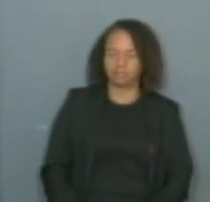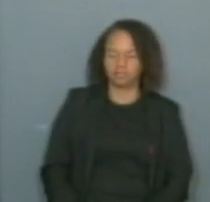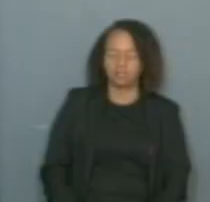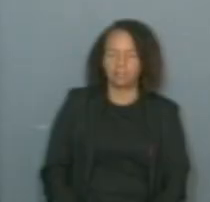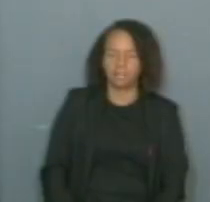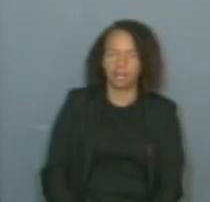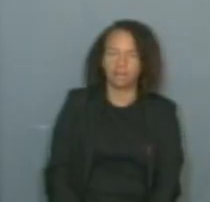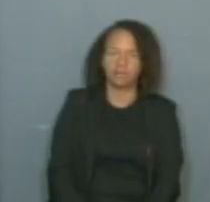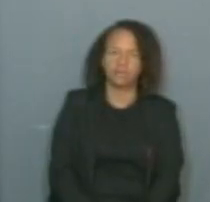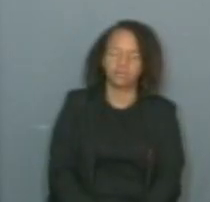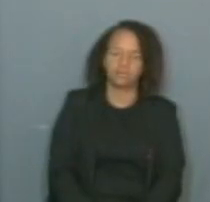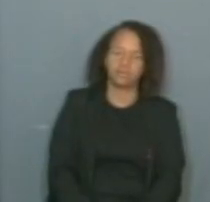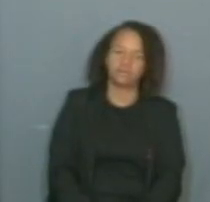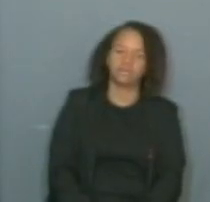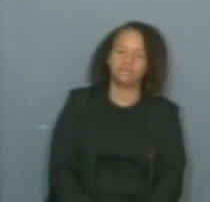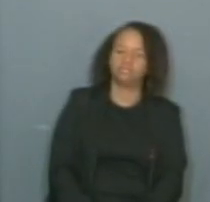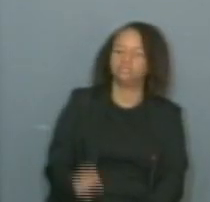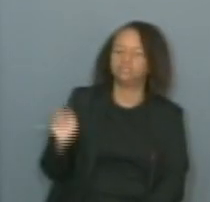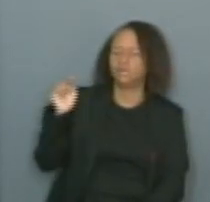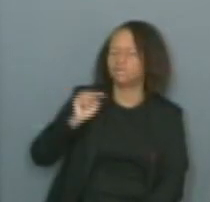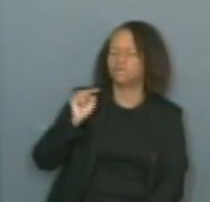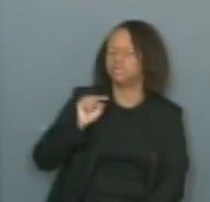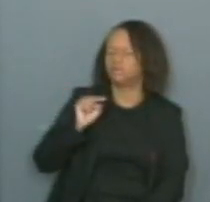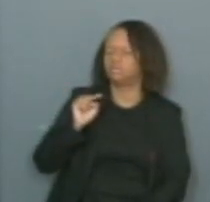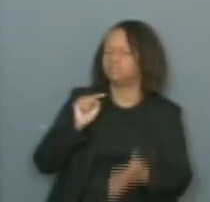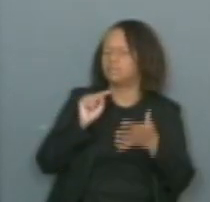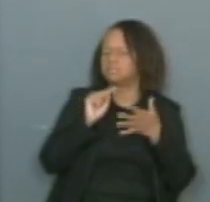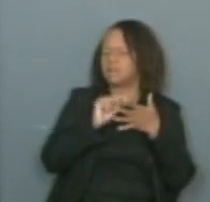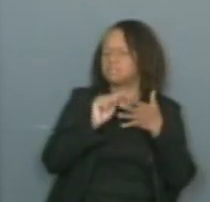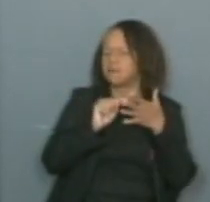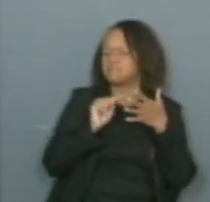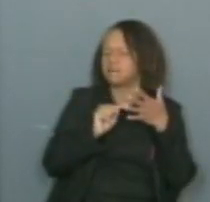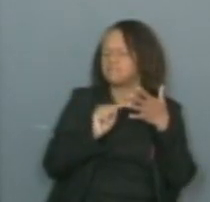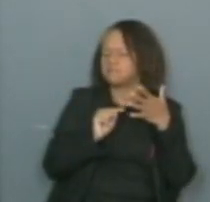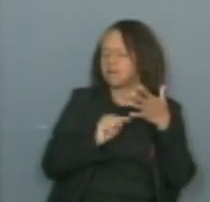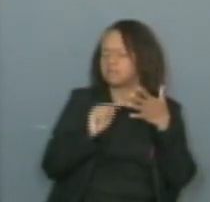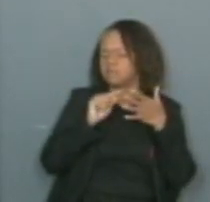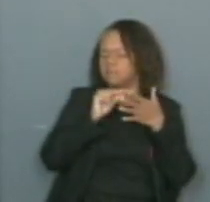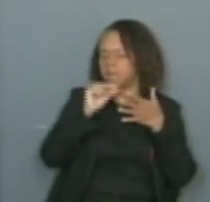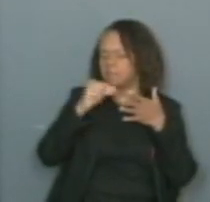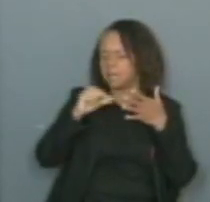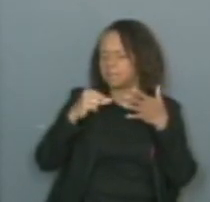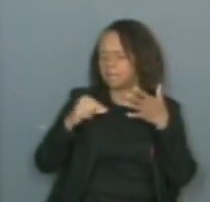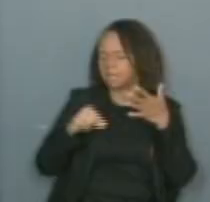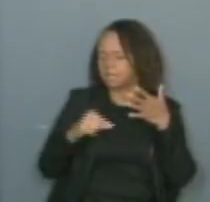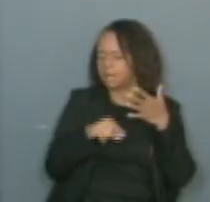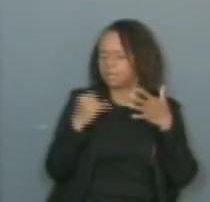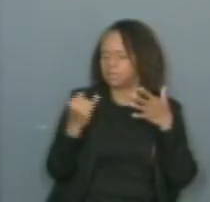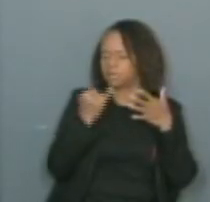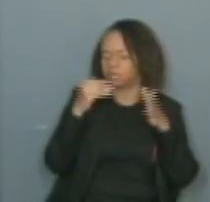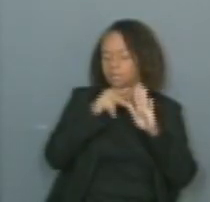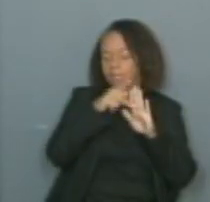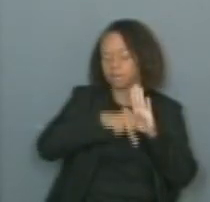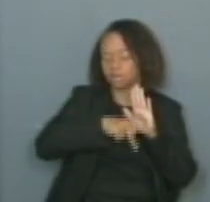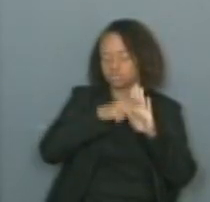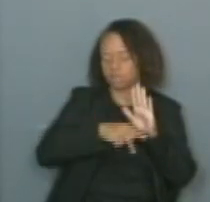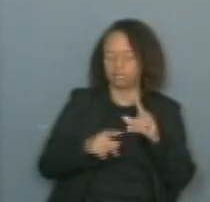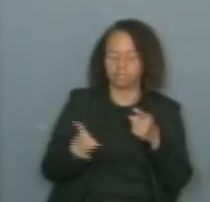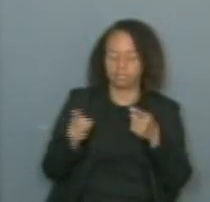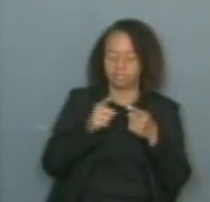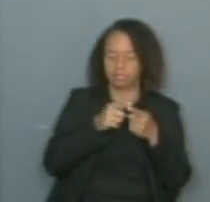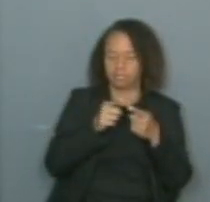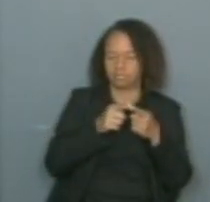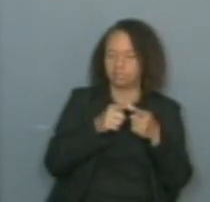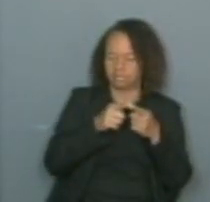poder trazer aqui alguns pontos importantes do projeto. O primeiro deles, e aí eu apresento